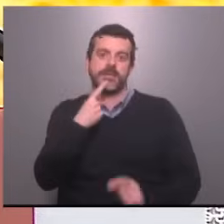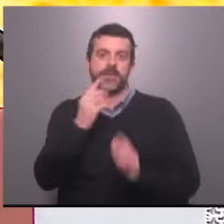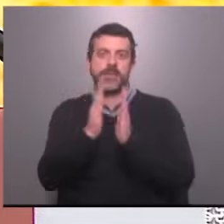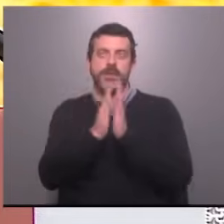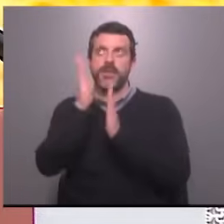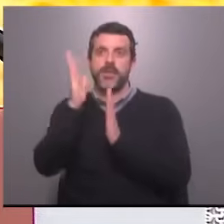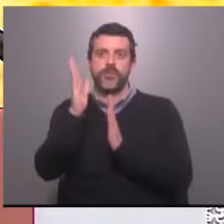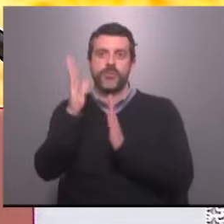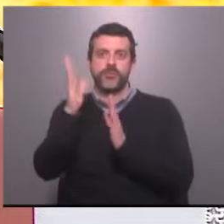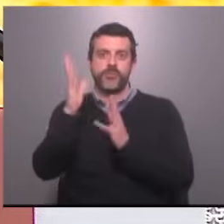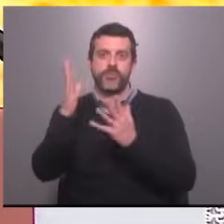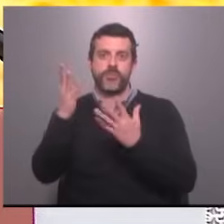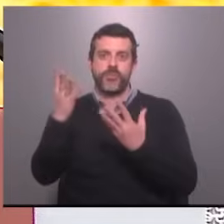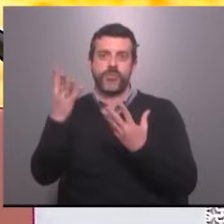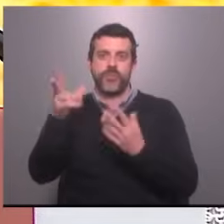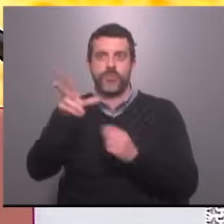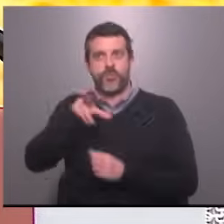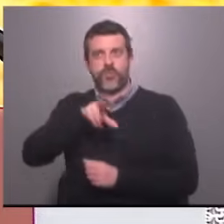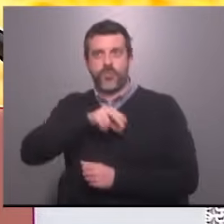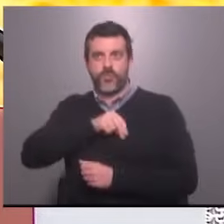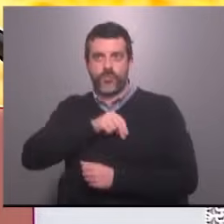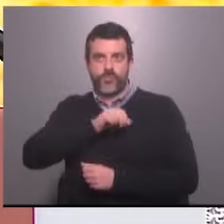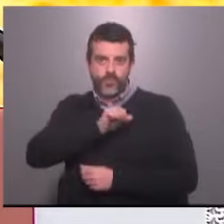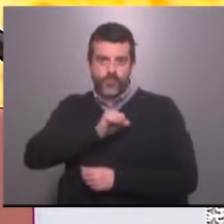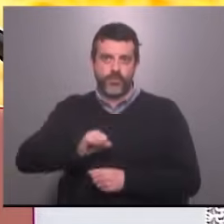connosco.